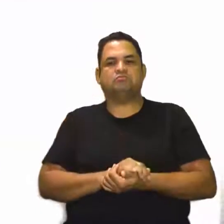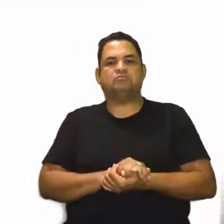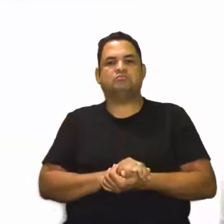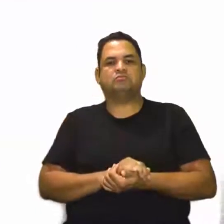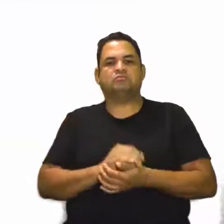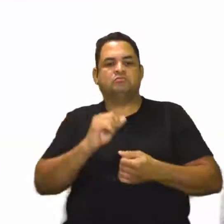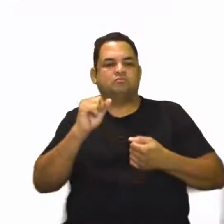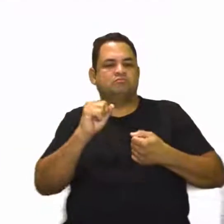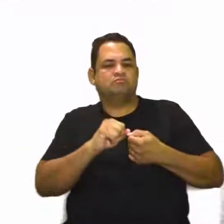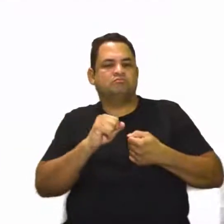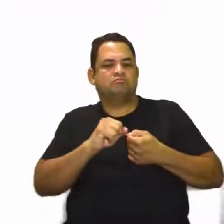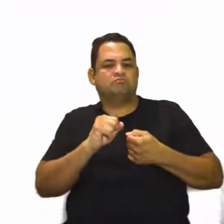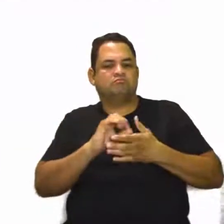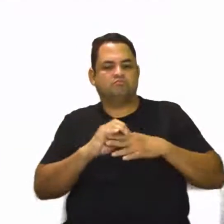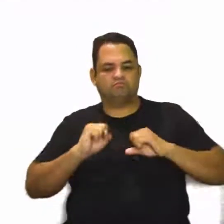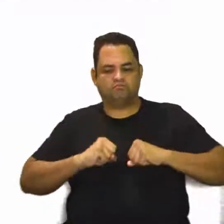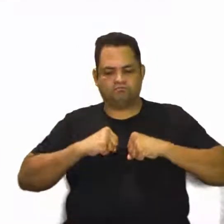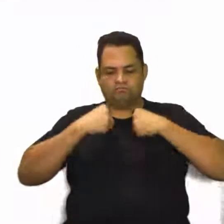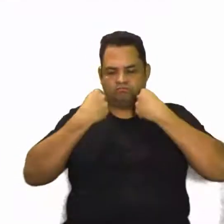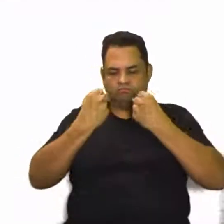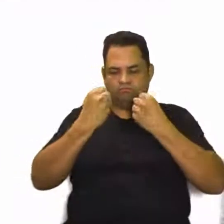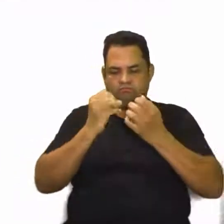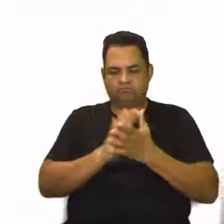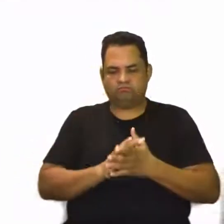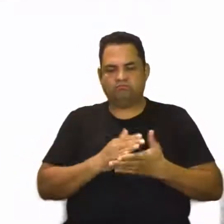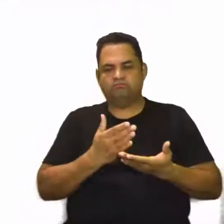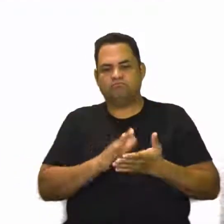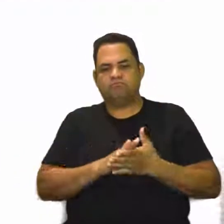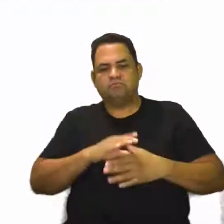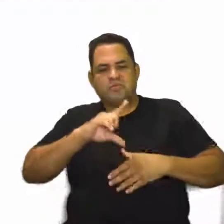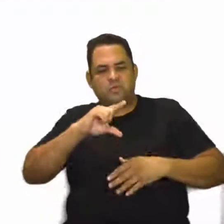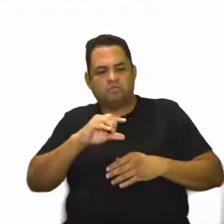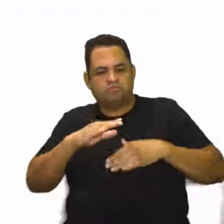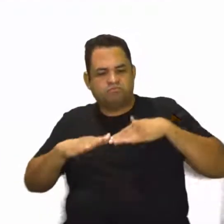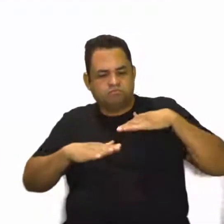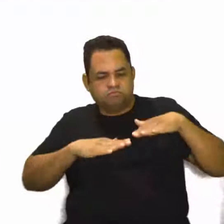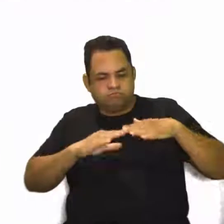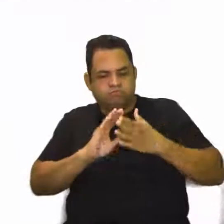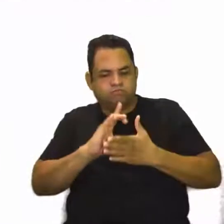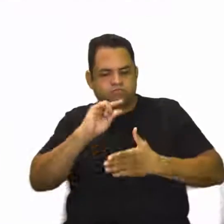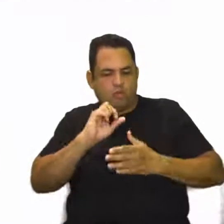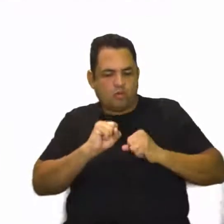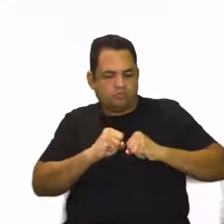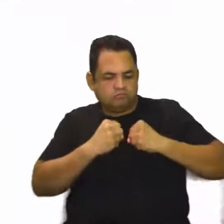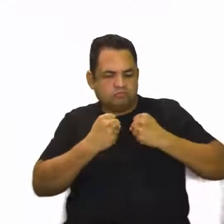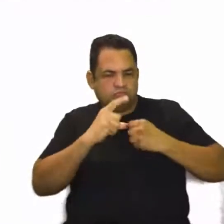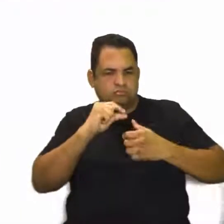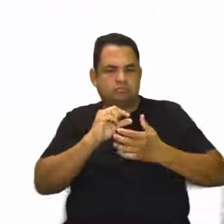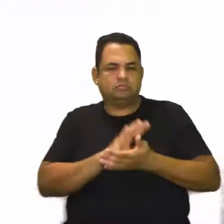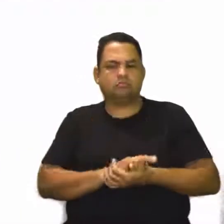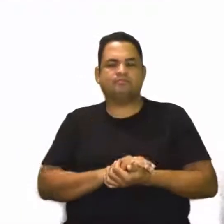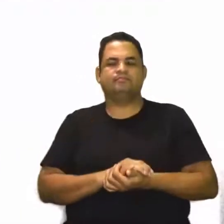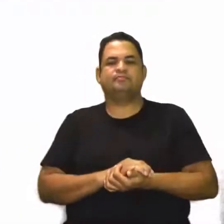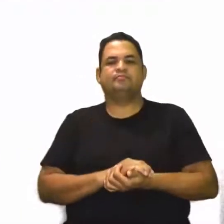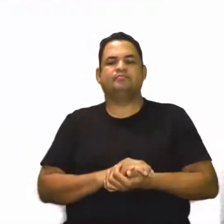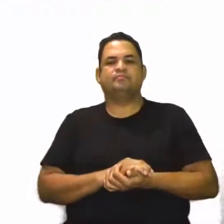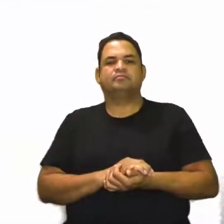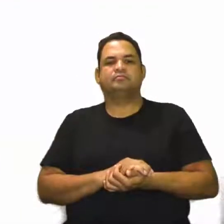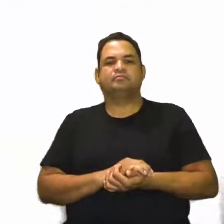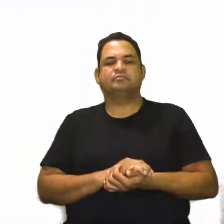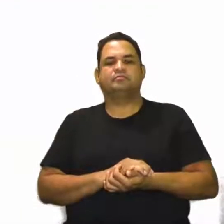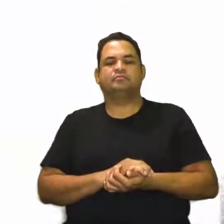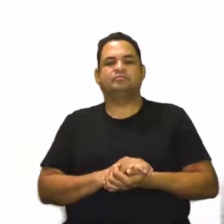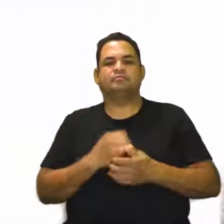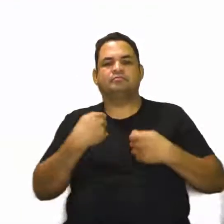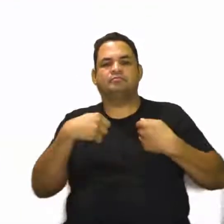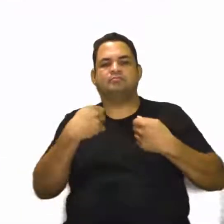de realizar o esforço ali com intensidade baixa, né, com menor esforço, acabar a atividade com disposição, a